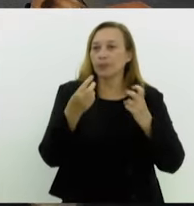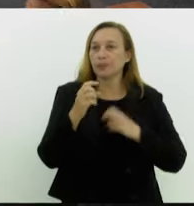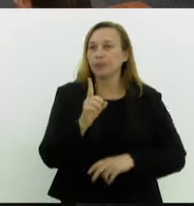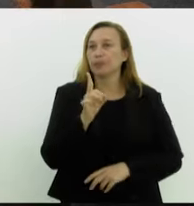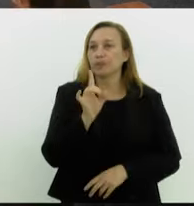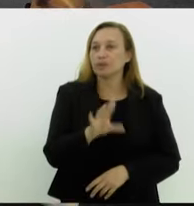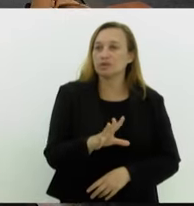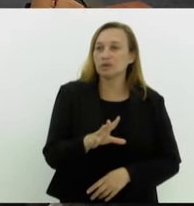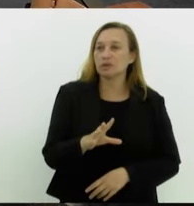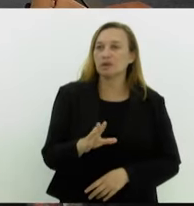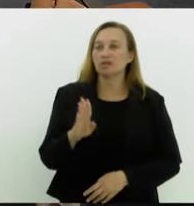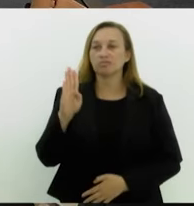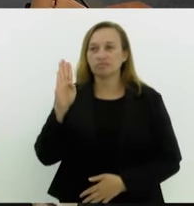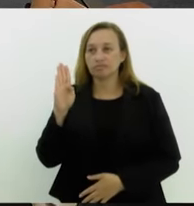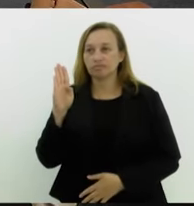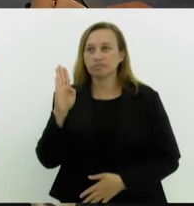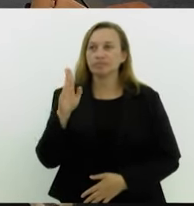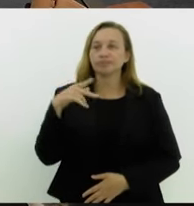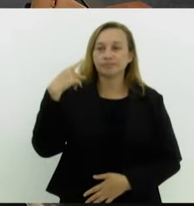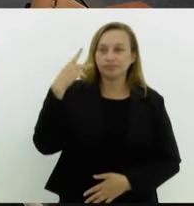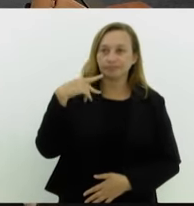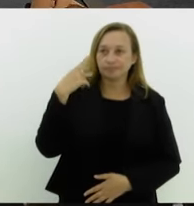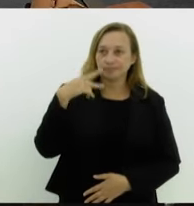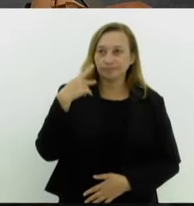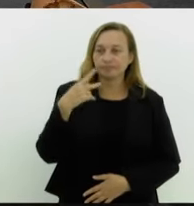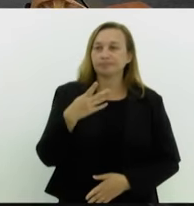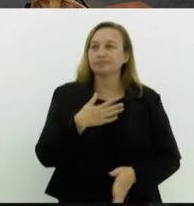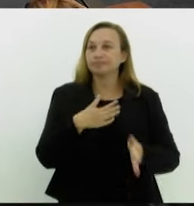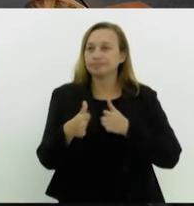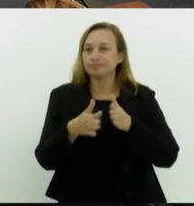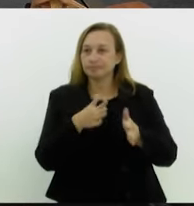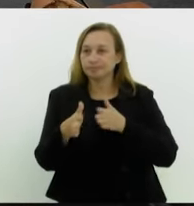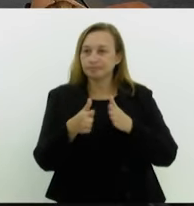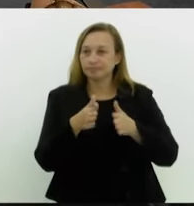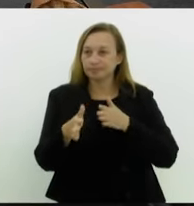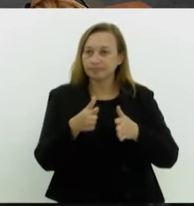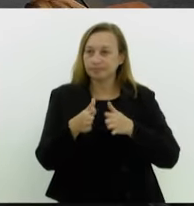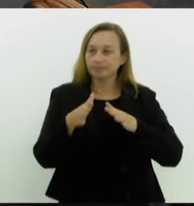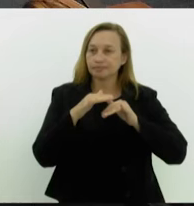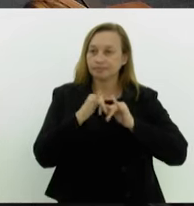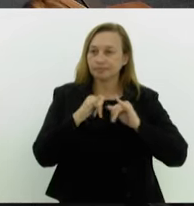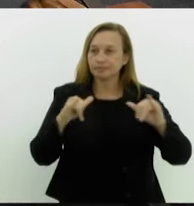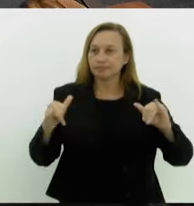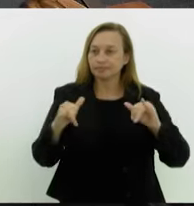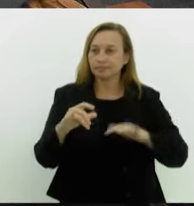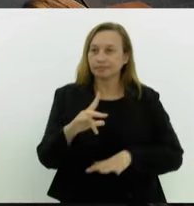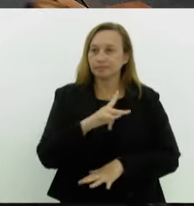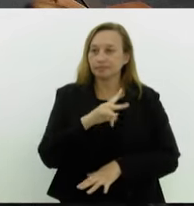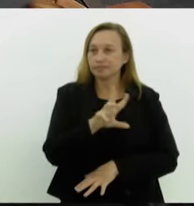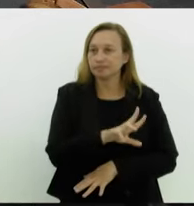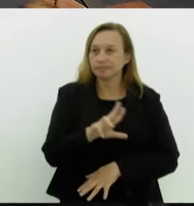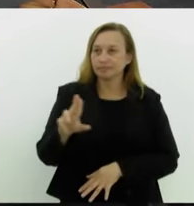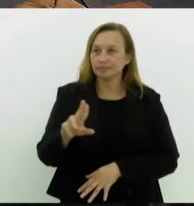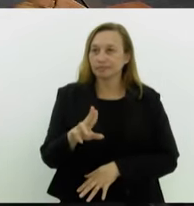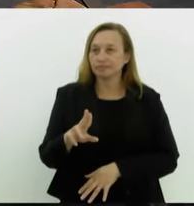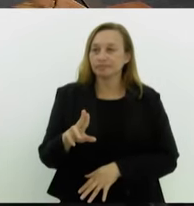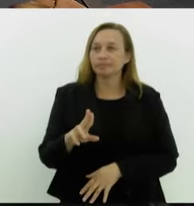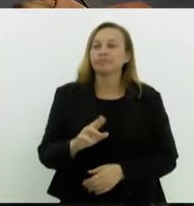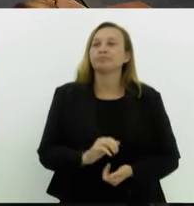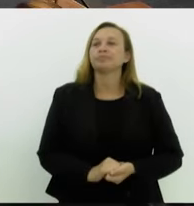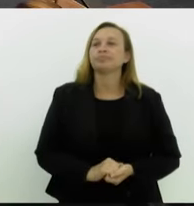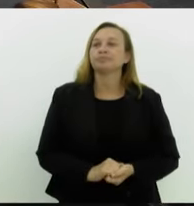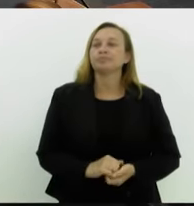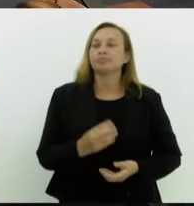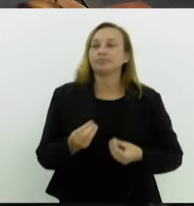só as datas e as vereadoras terem acesso a ferramentas de divulgação do seu próprio nome como como é